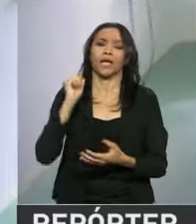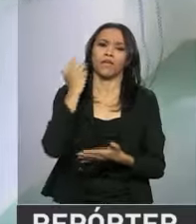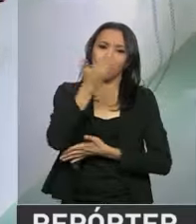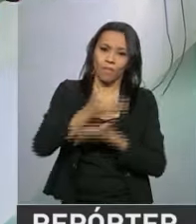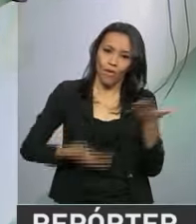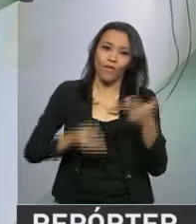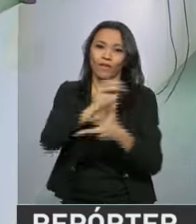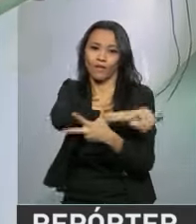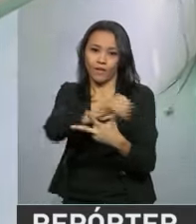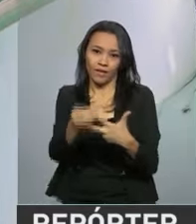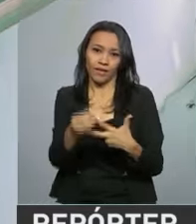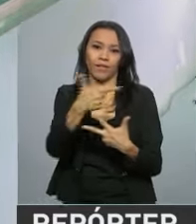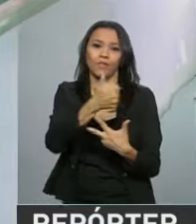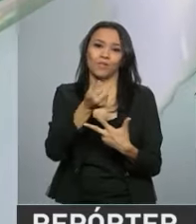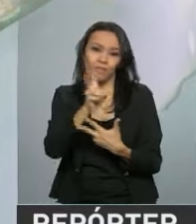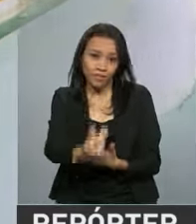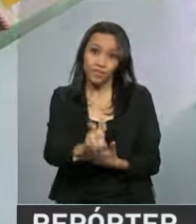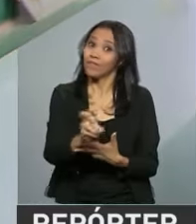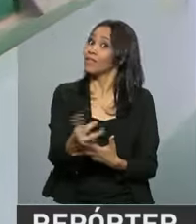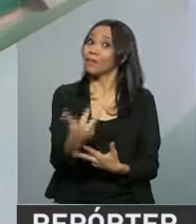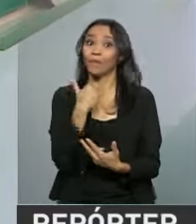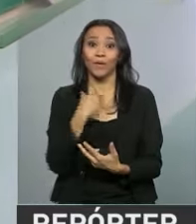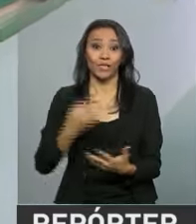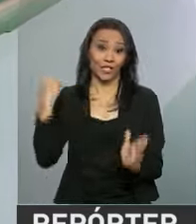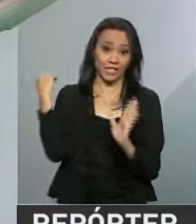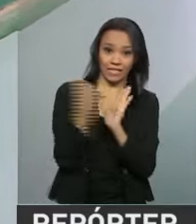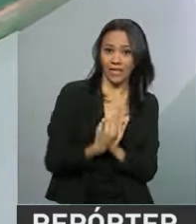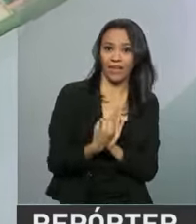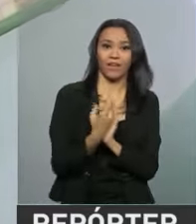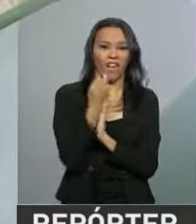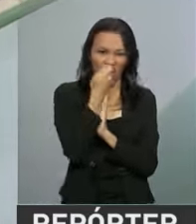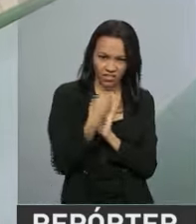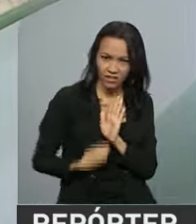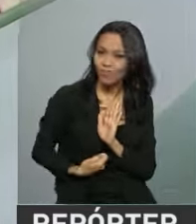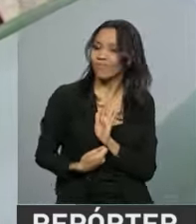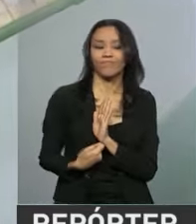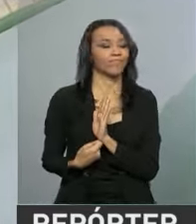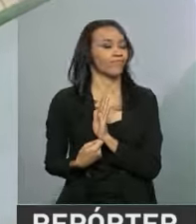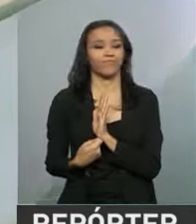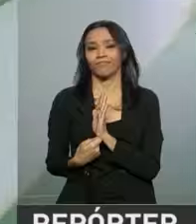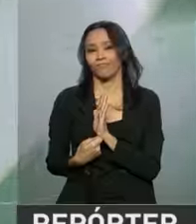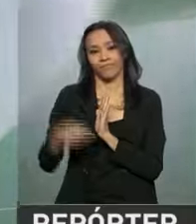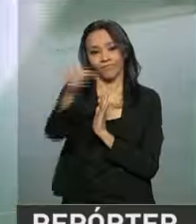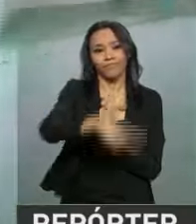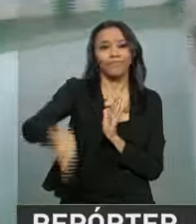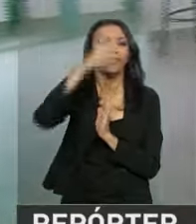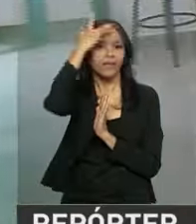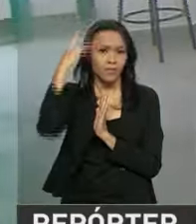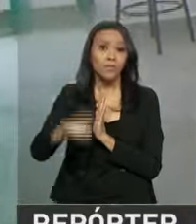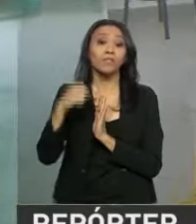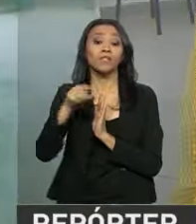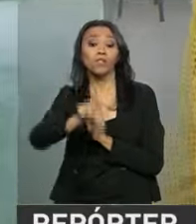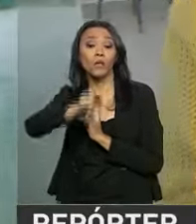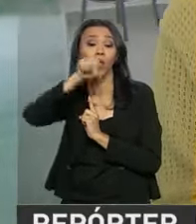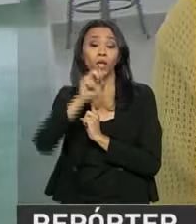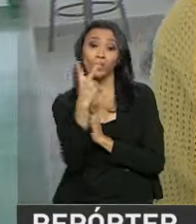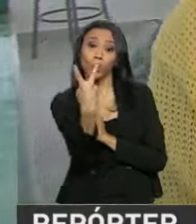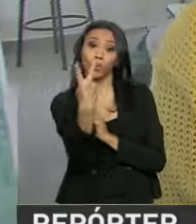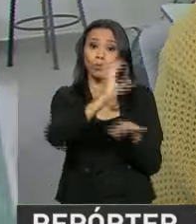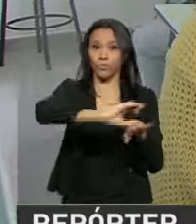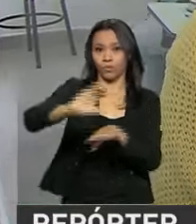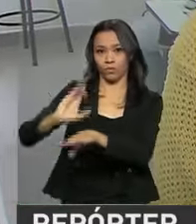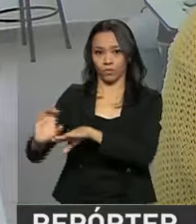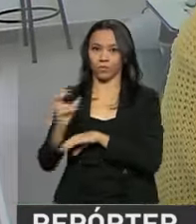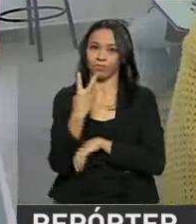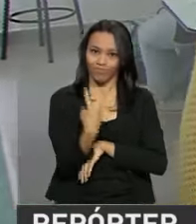de 2015 e ele não pode ter tirado nota zero na prova de redação. Os candidatos devem escolher duas opções